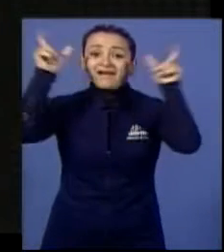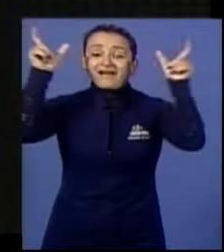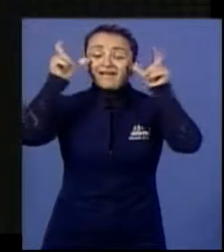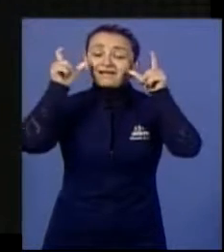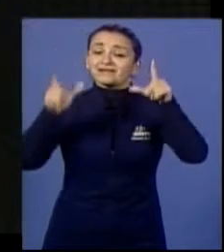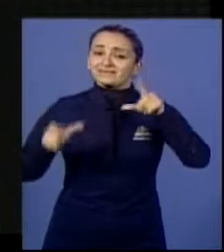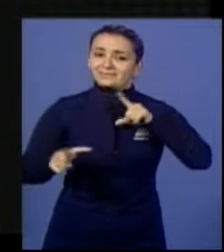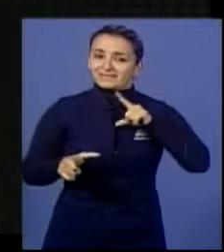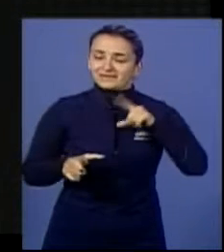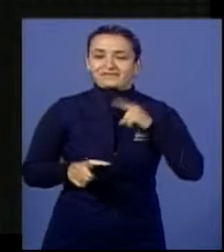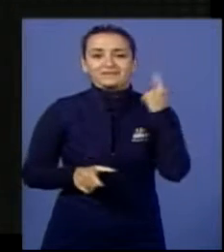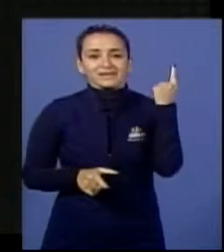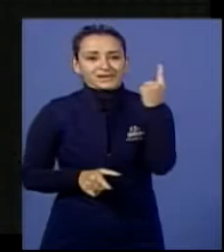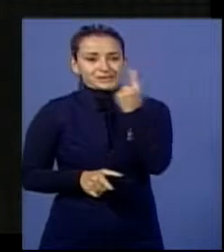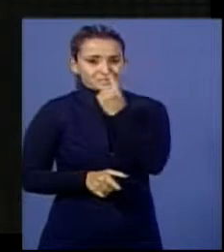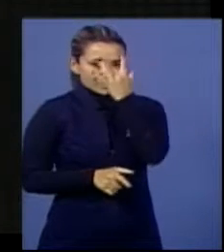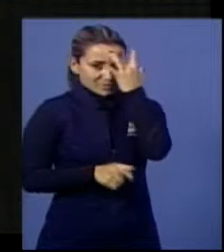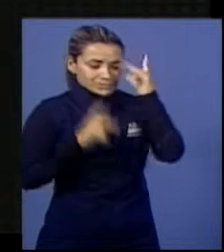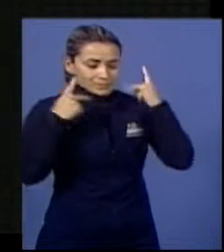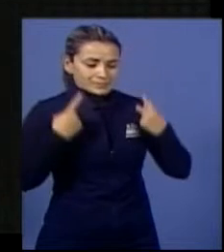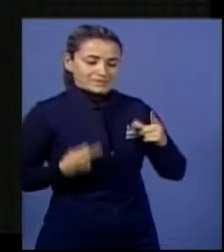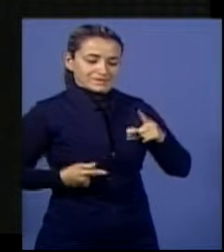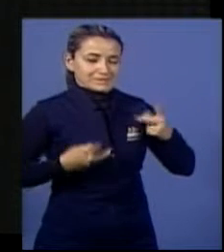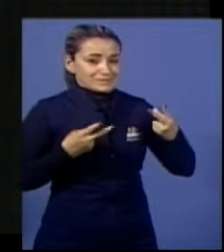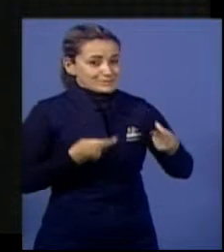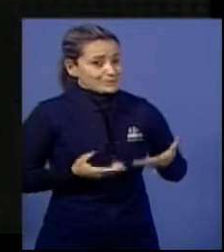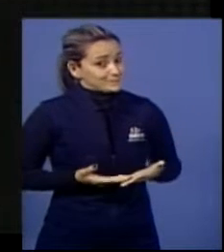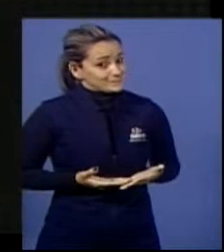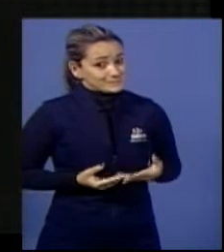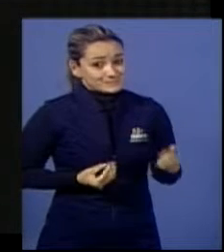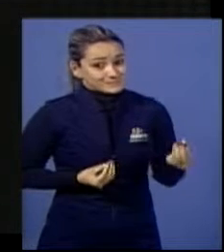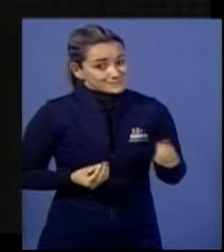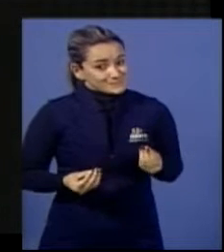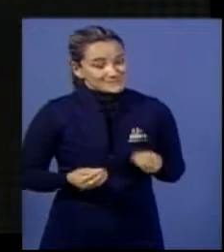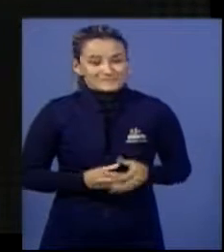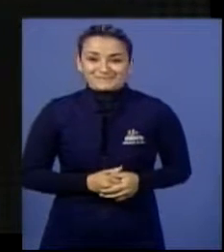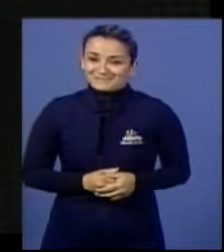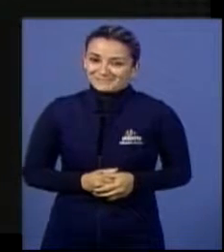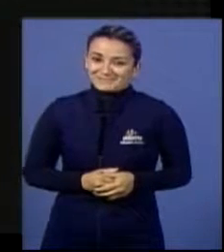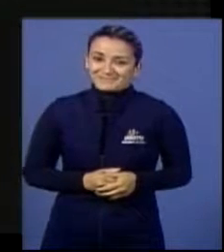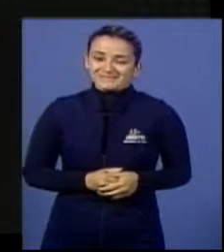Chama flatulência. Exato. Ou